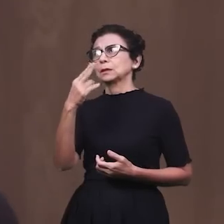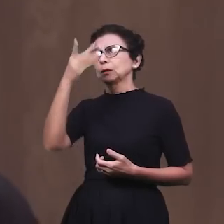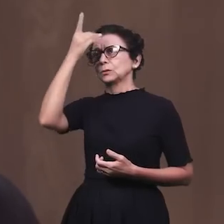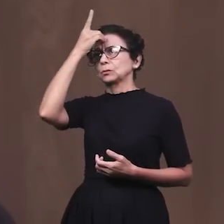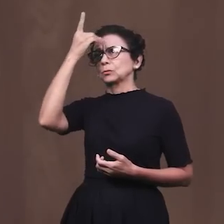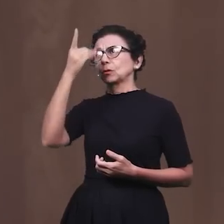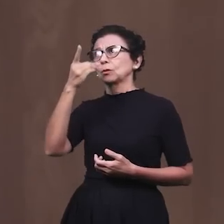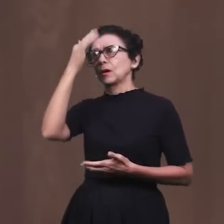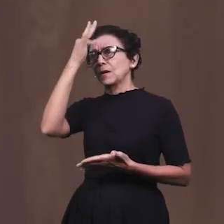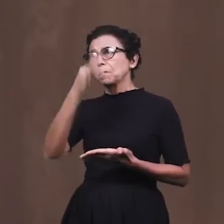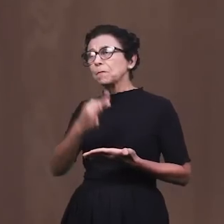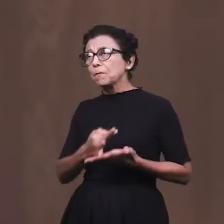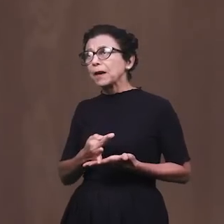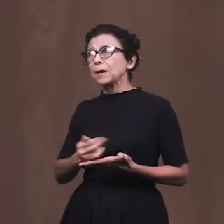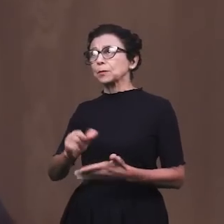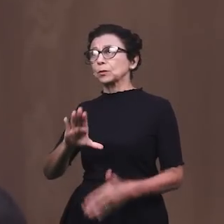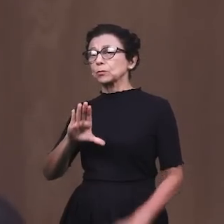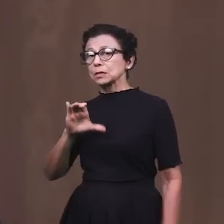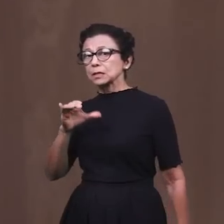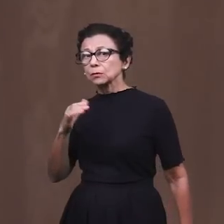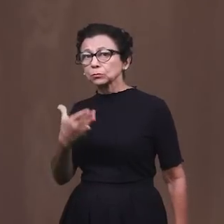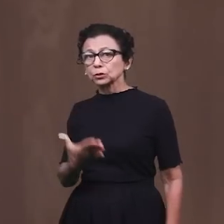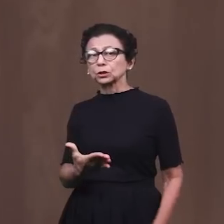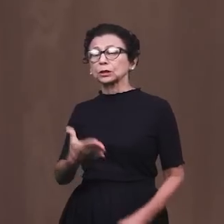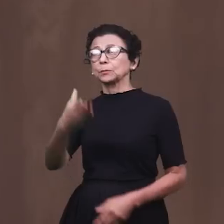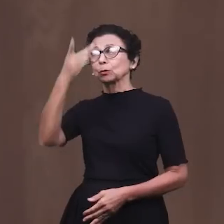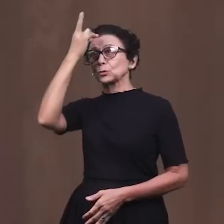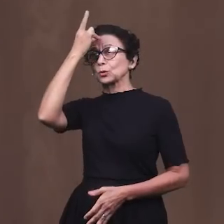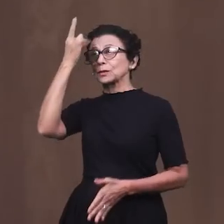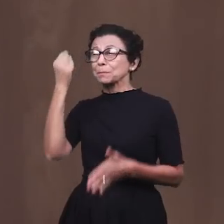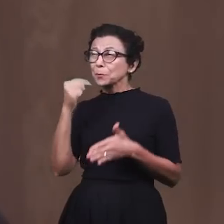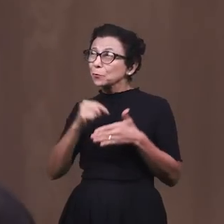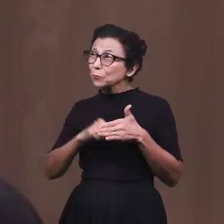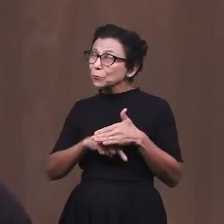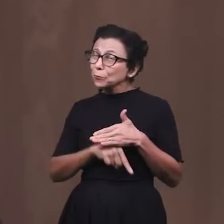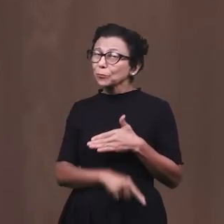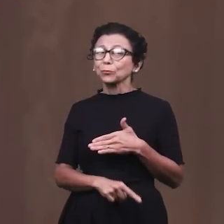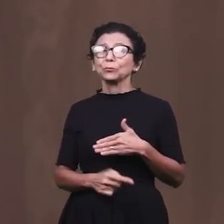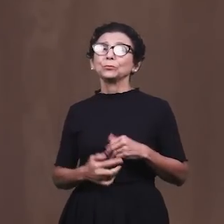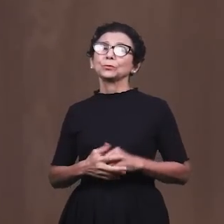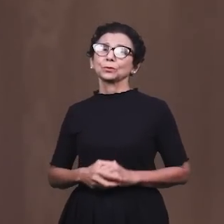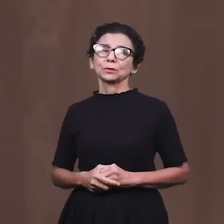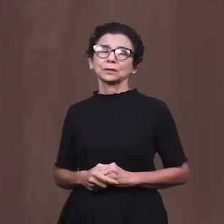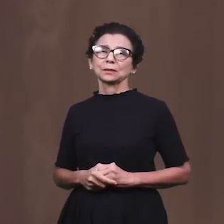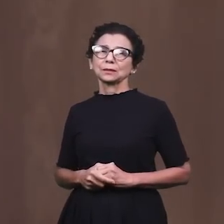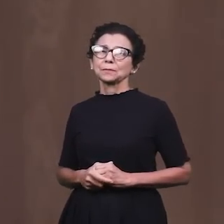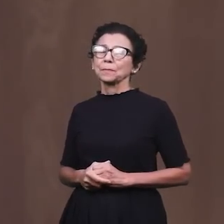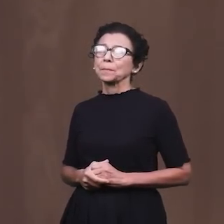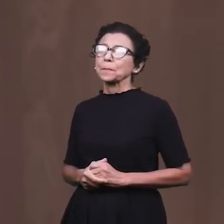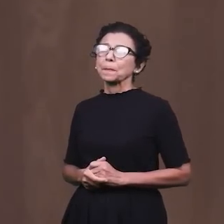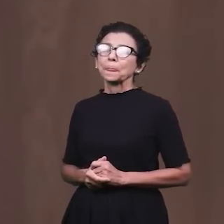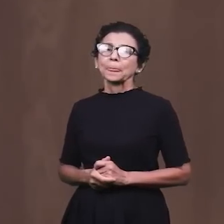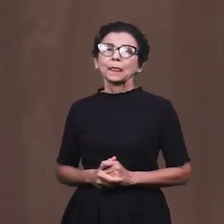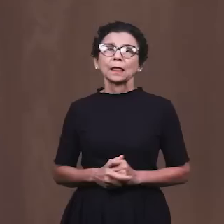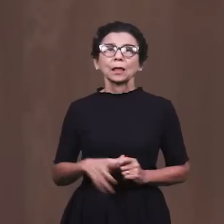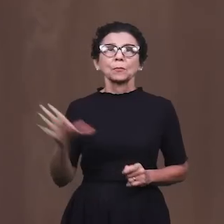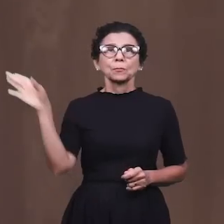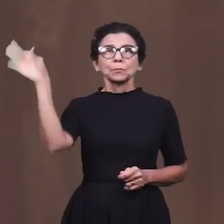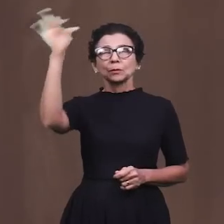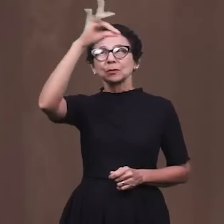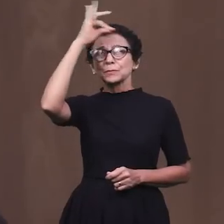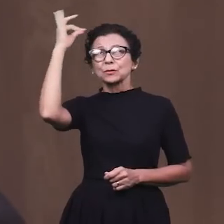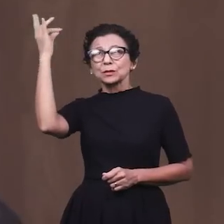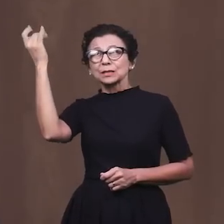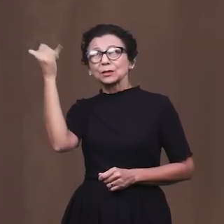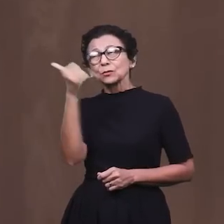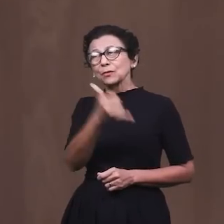fé, para que eu tenha mais ousadia, para que eu tenha mais profundidade nos dons, para que os dons que eu tiver de entregar, as manifestações do Espírito Santo que eu tiver de